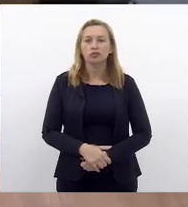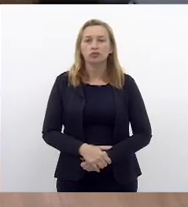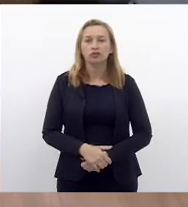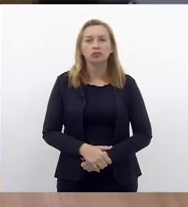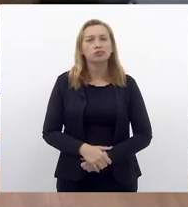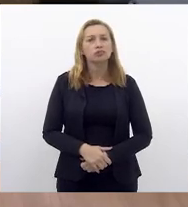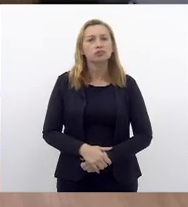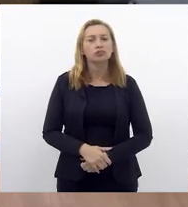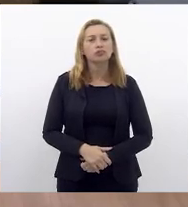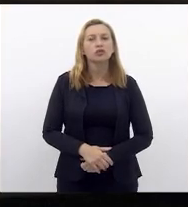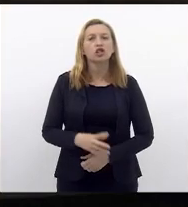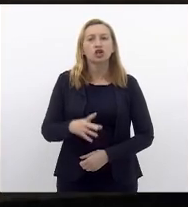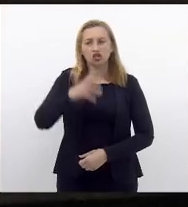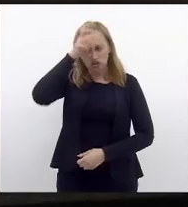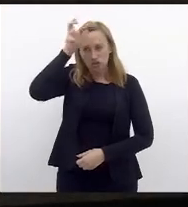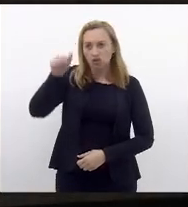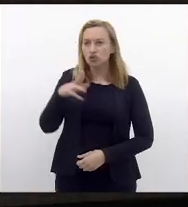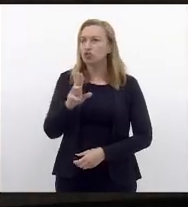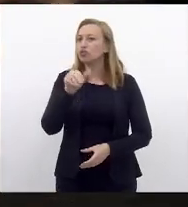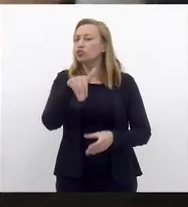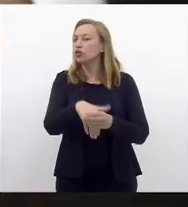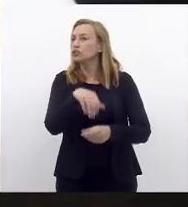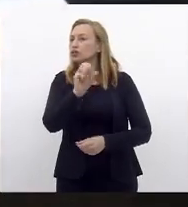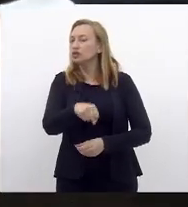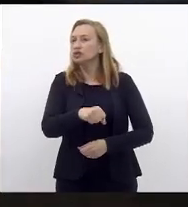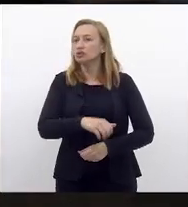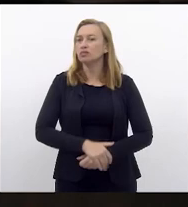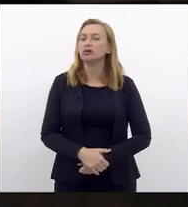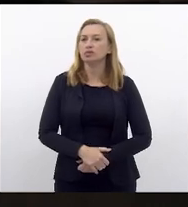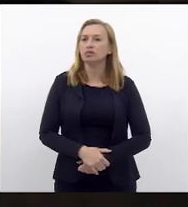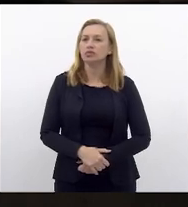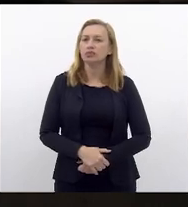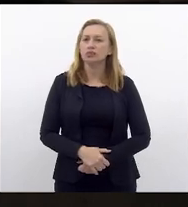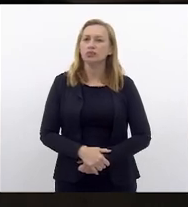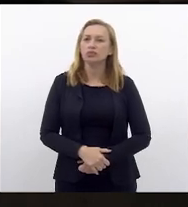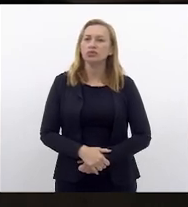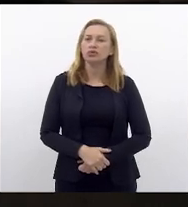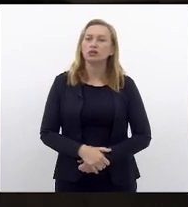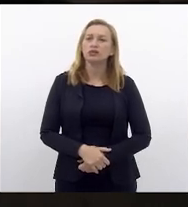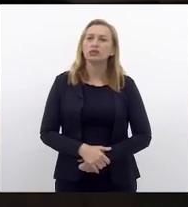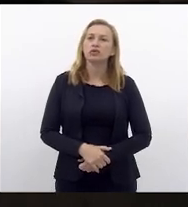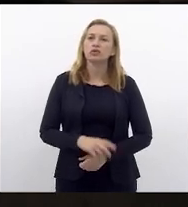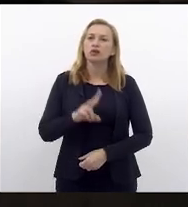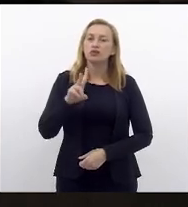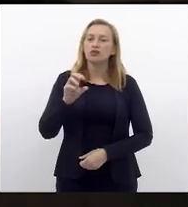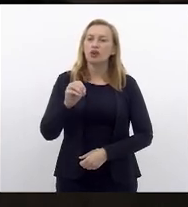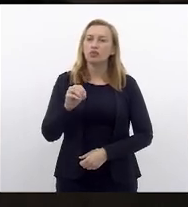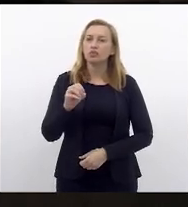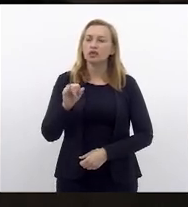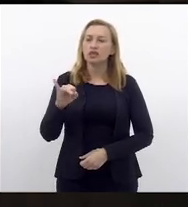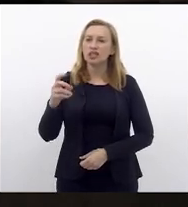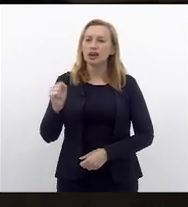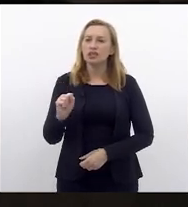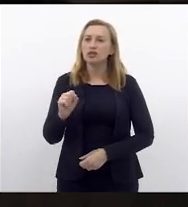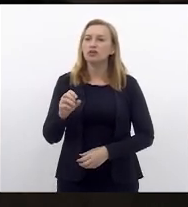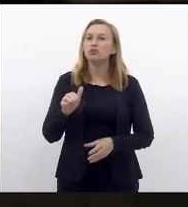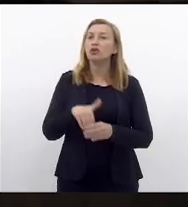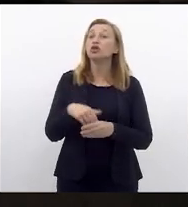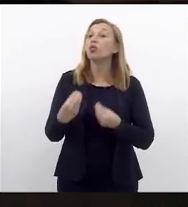Senhora Presidente Tia Ju, voto sim. Vota sim. Valdo Ceasa, como vota?